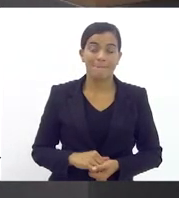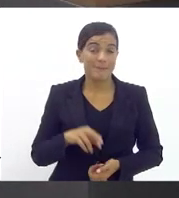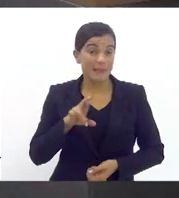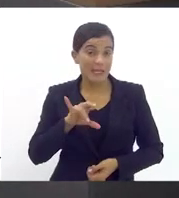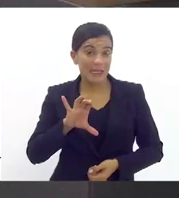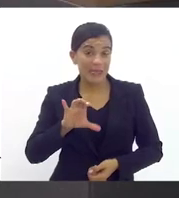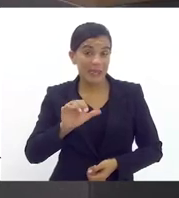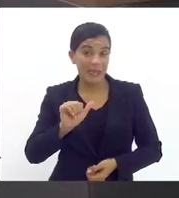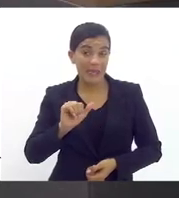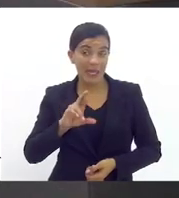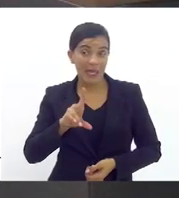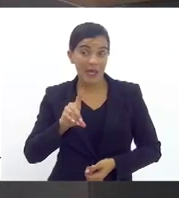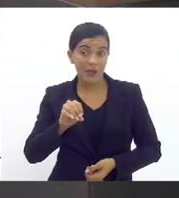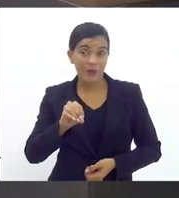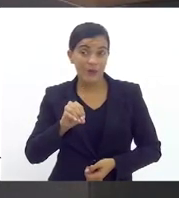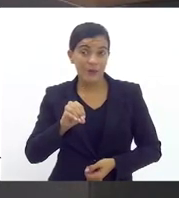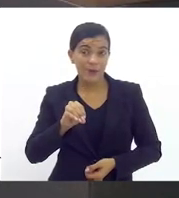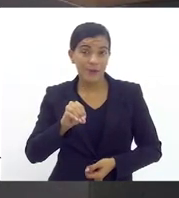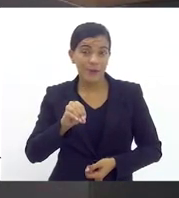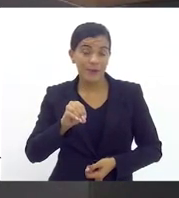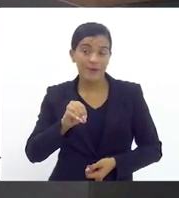Ricardo?